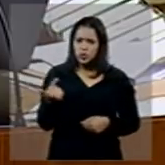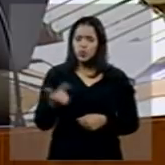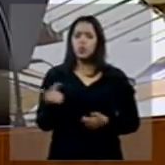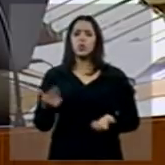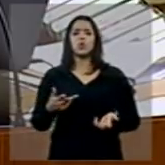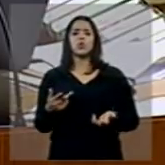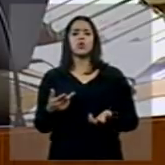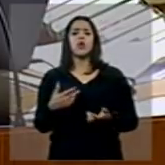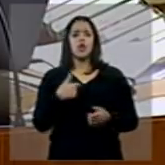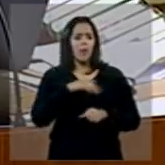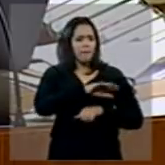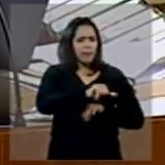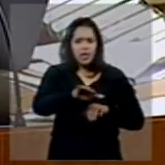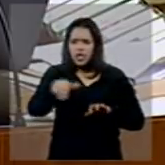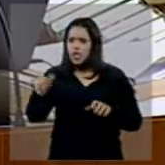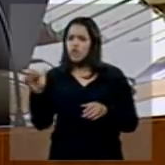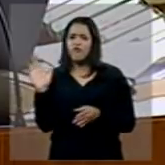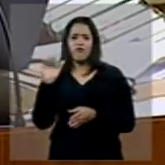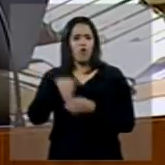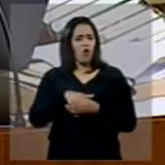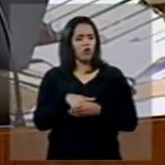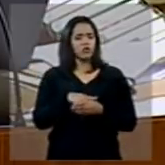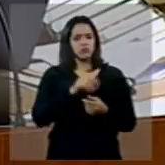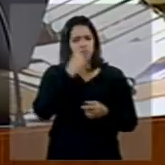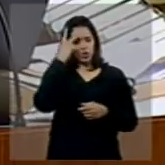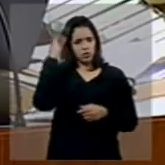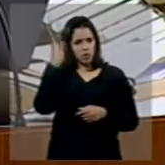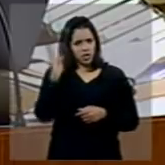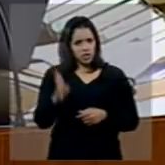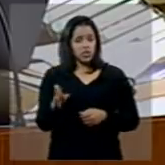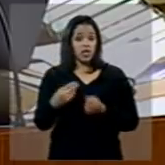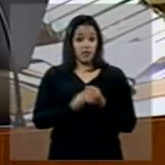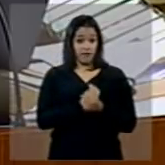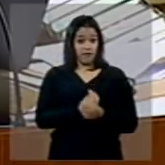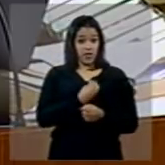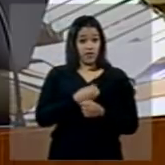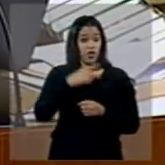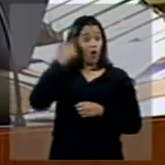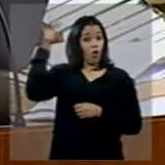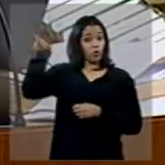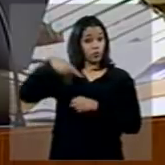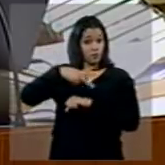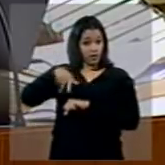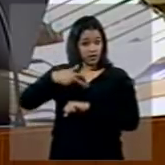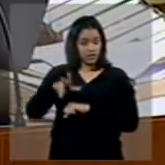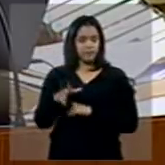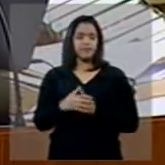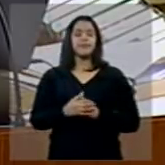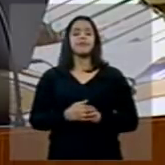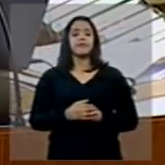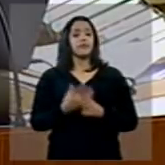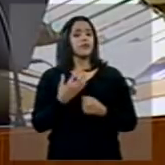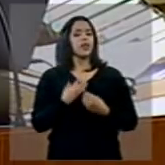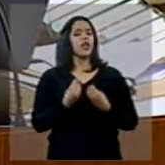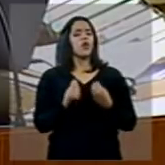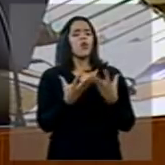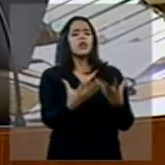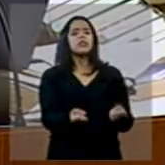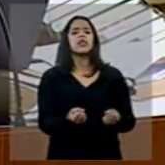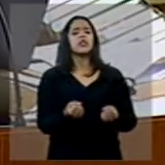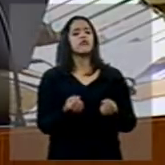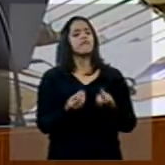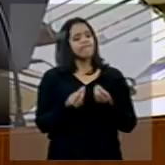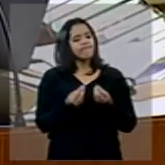nacional, colhi os votos dos brasileiros que vivem no exterior. Então, concedo a liminar para